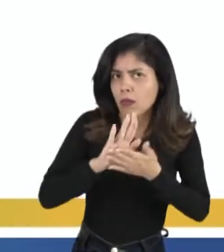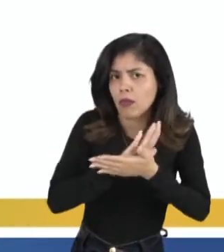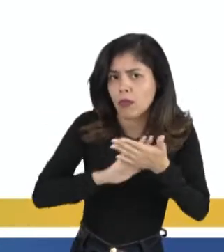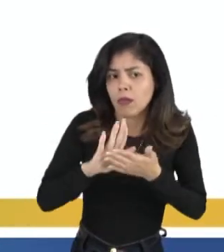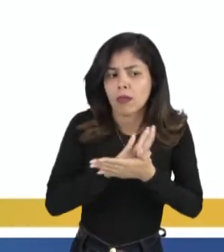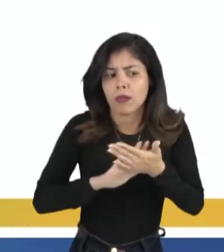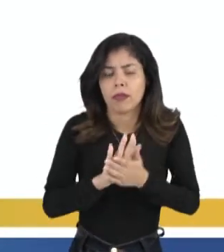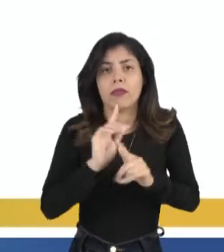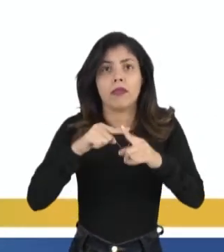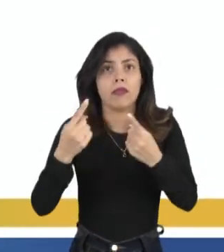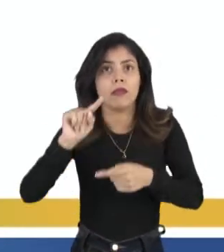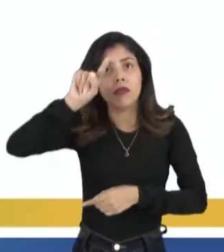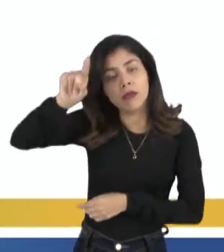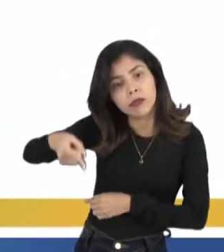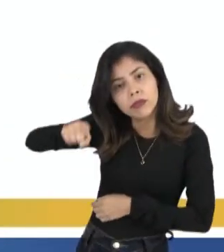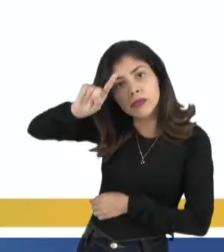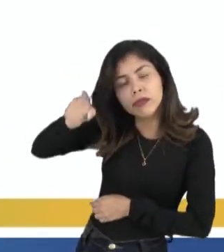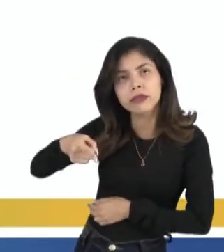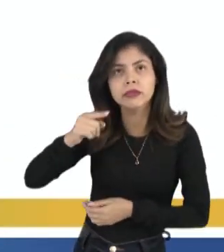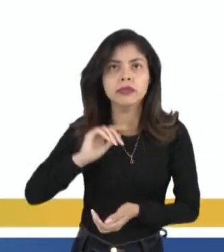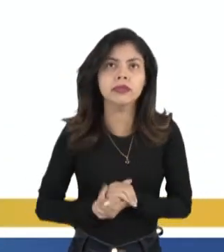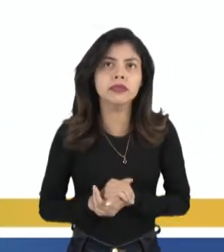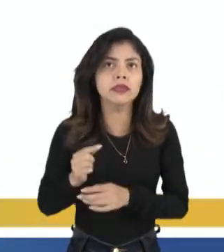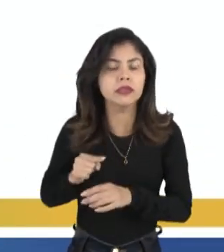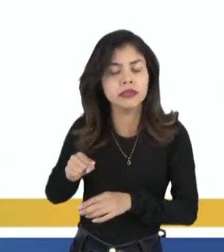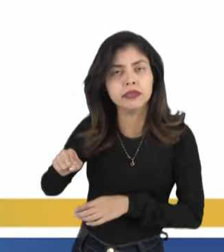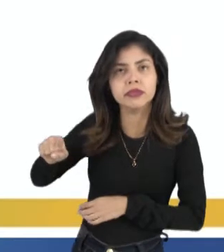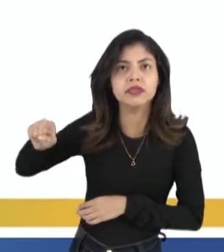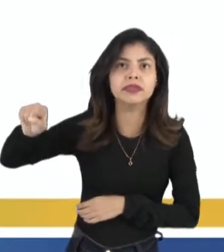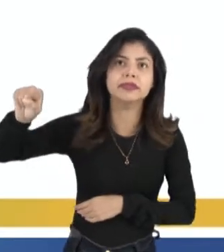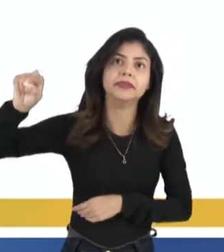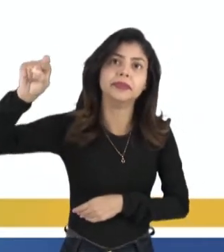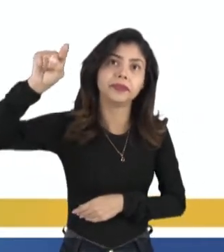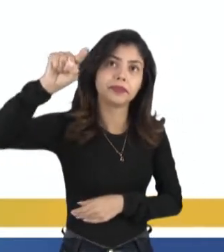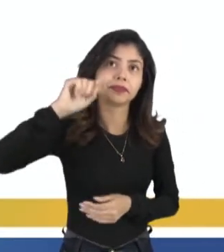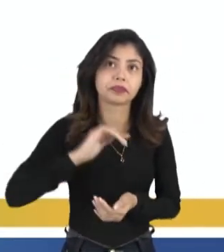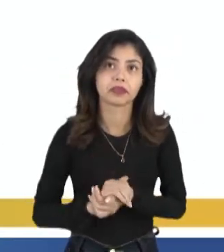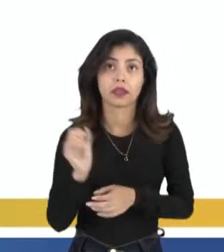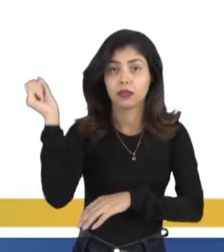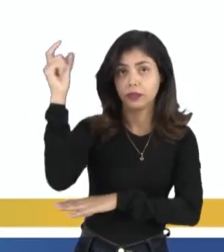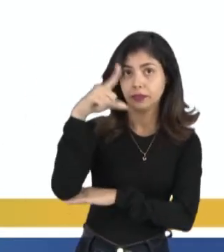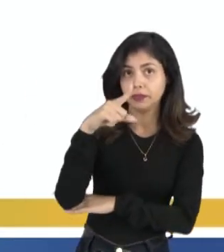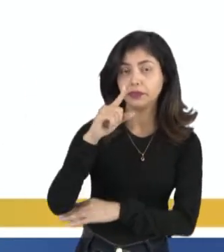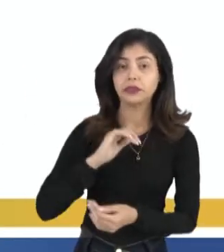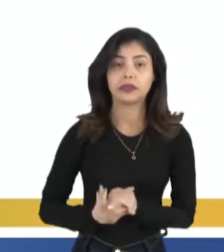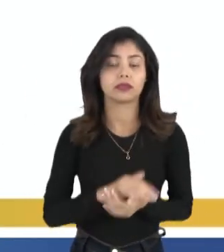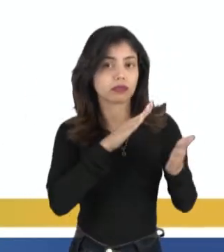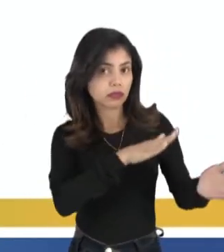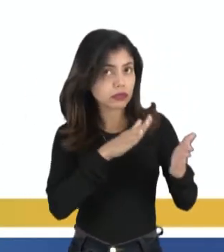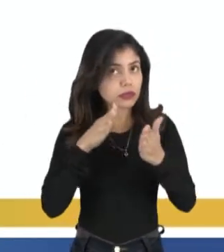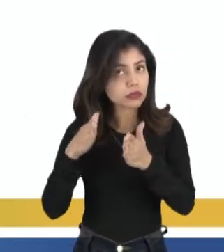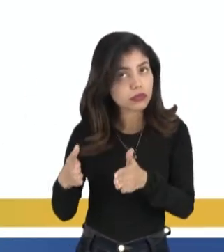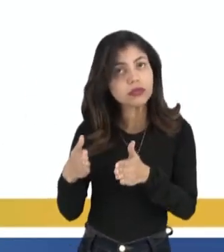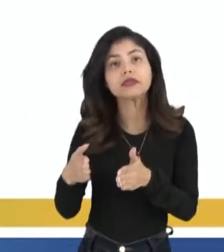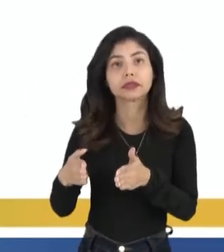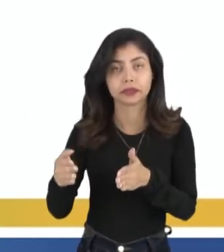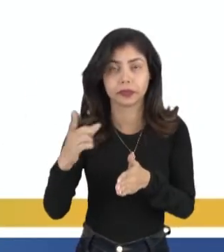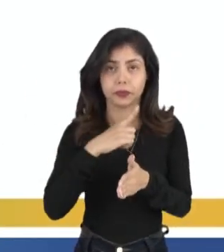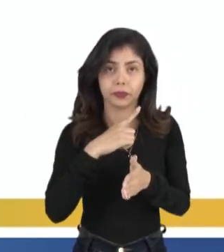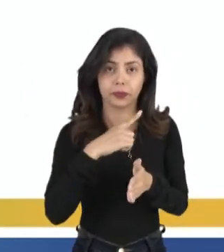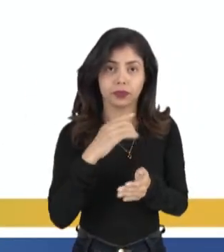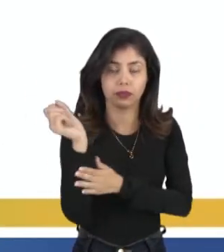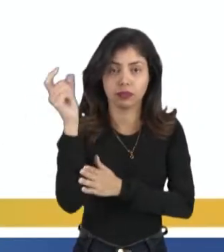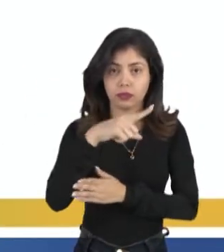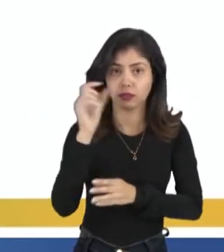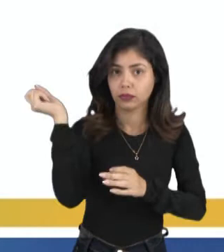nenhum. Mas no outro lado está passando a Lua. E a Lua está pegando uma parte da